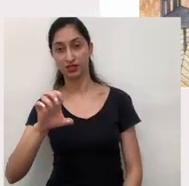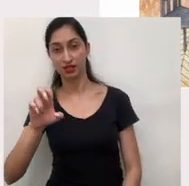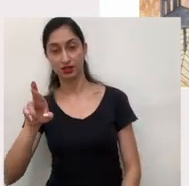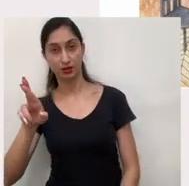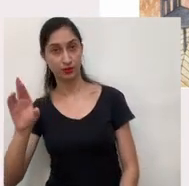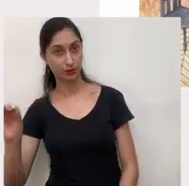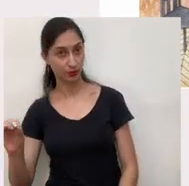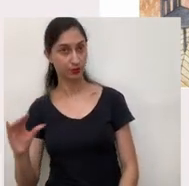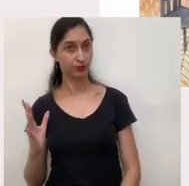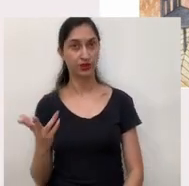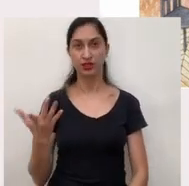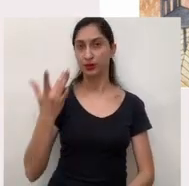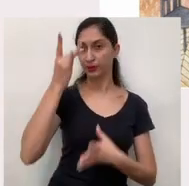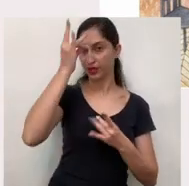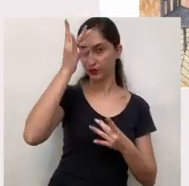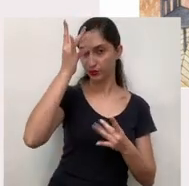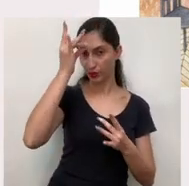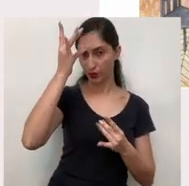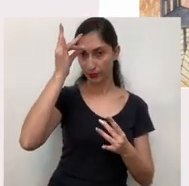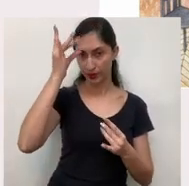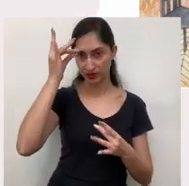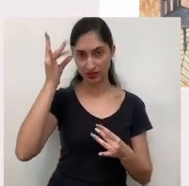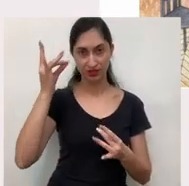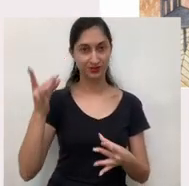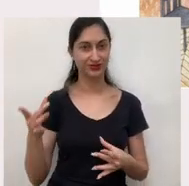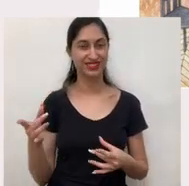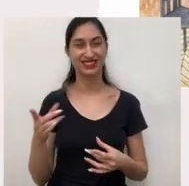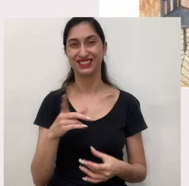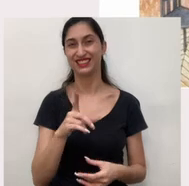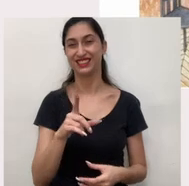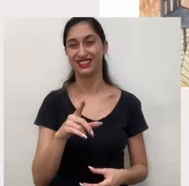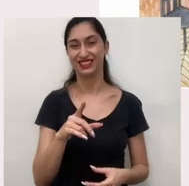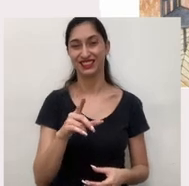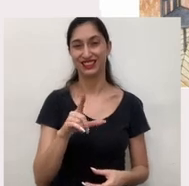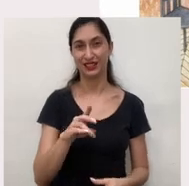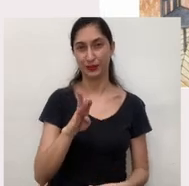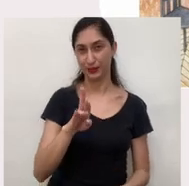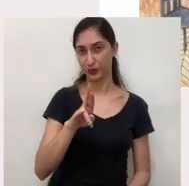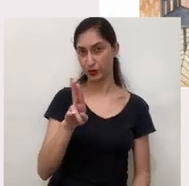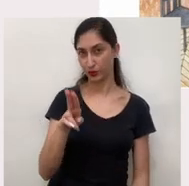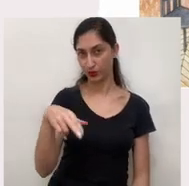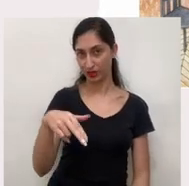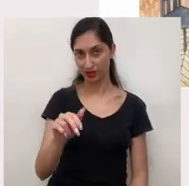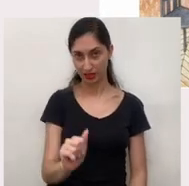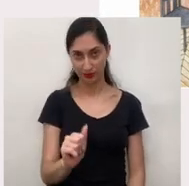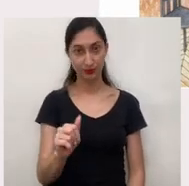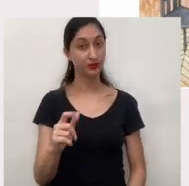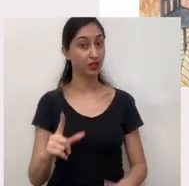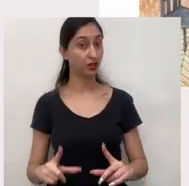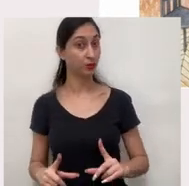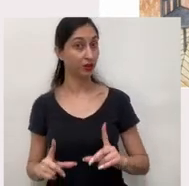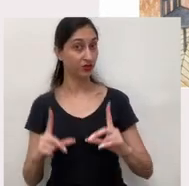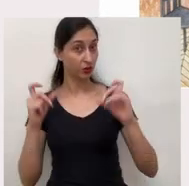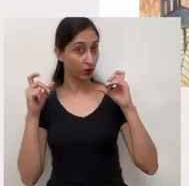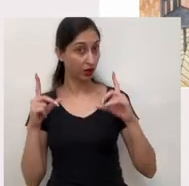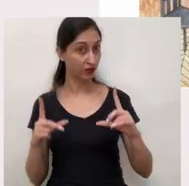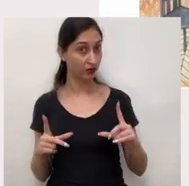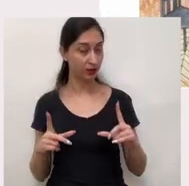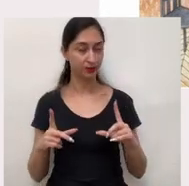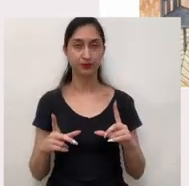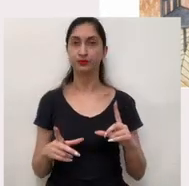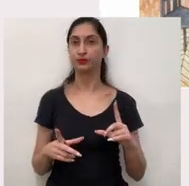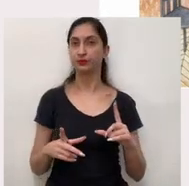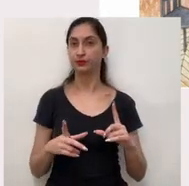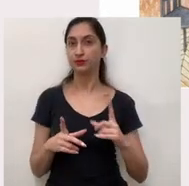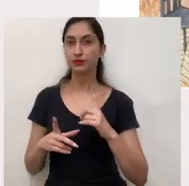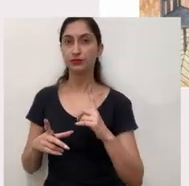Miranda, uma performance roupa da Bruna Ferrer, uma fotografia